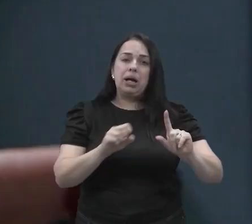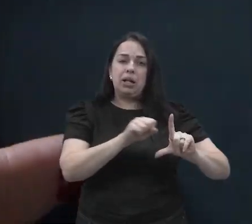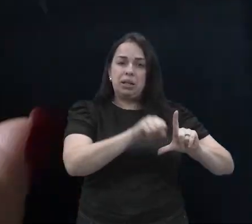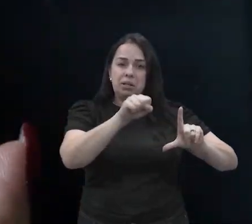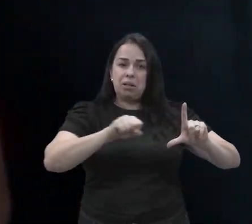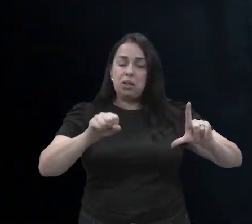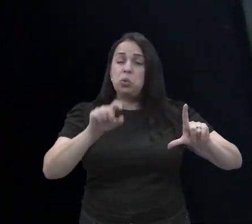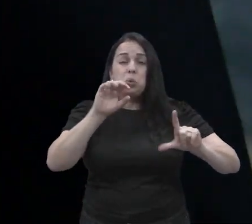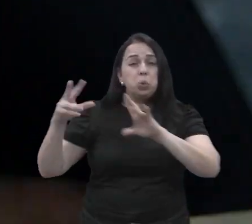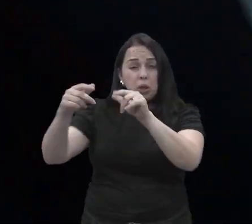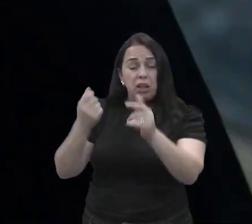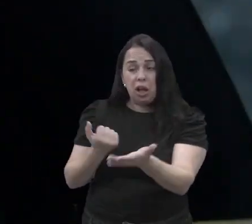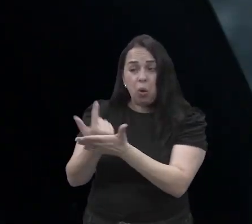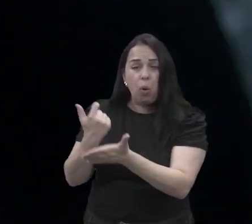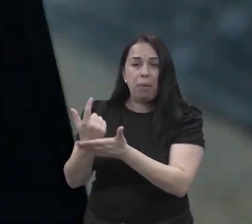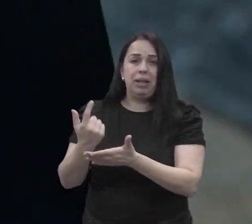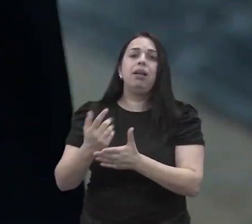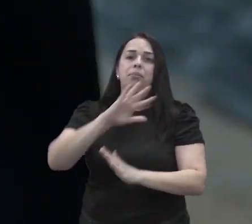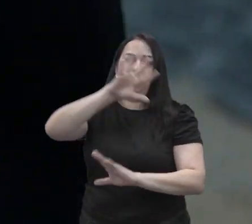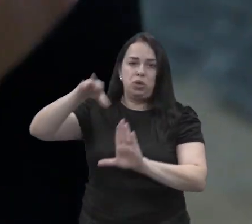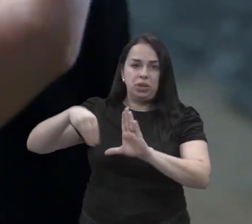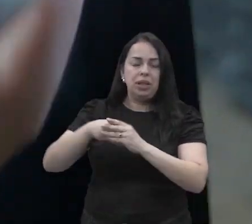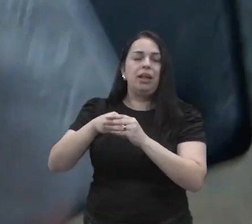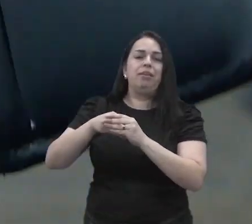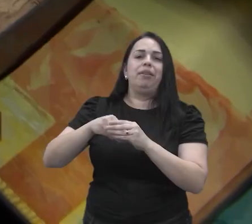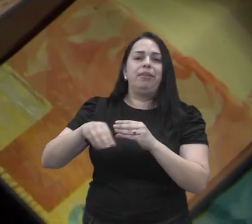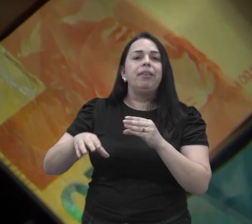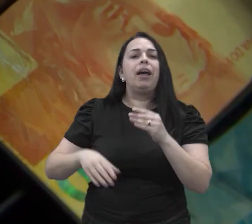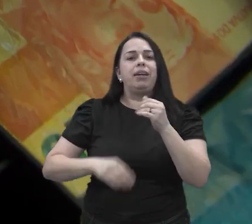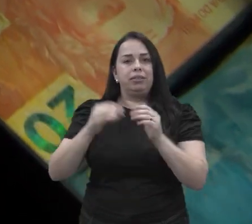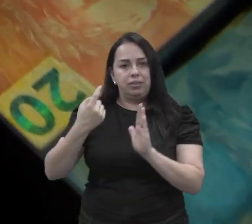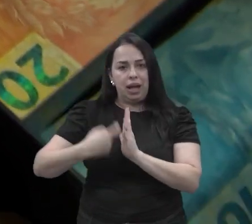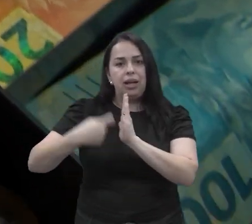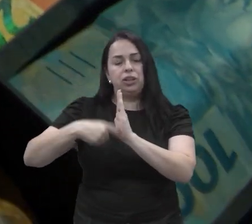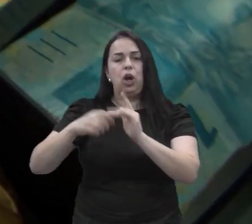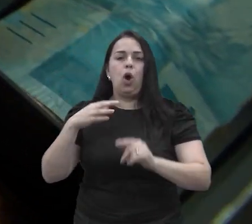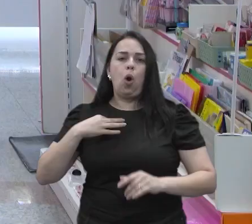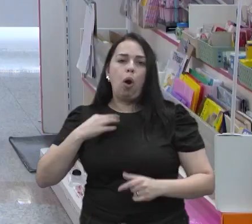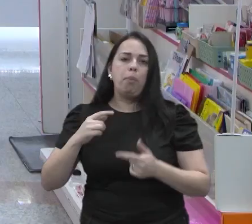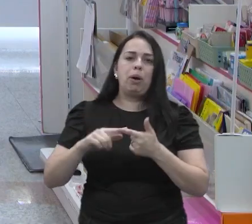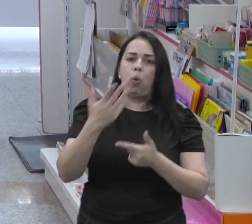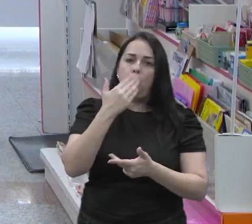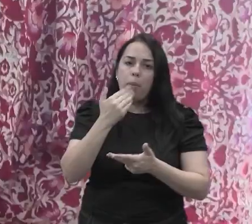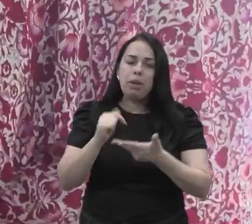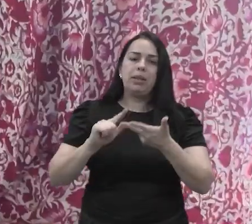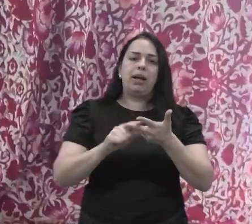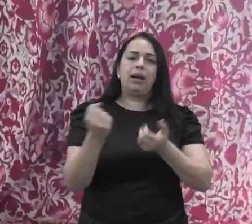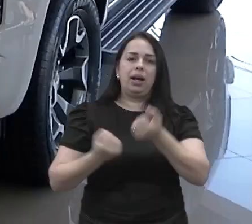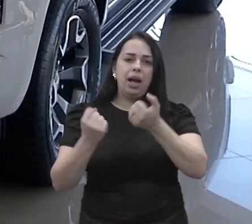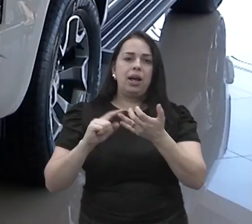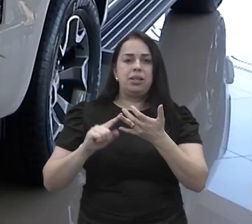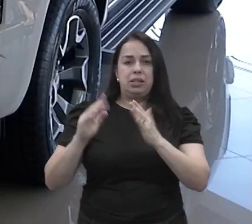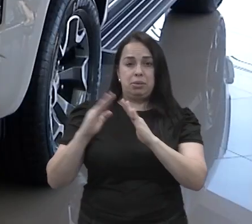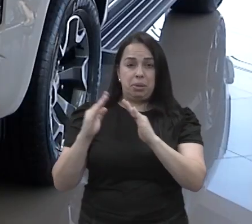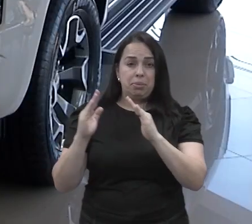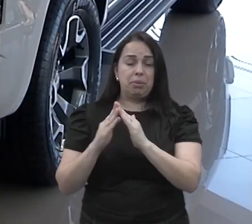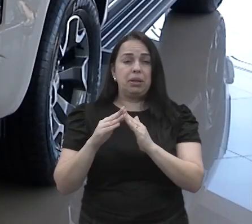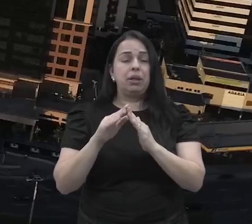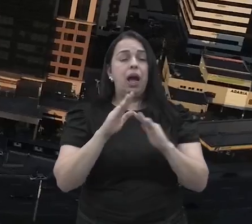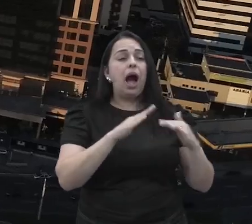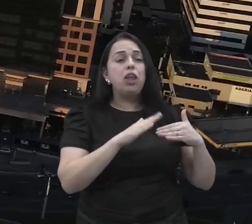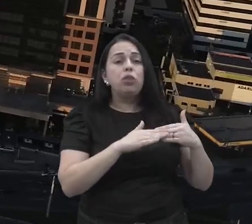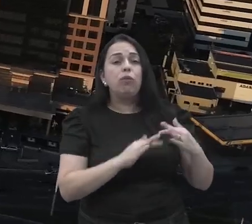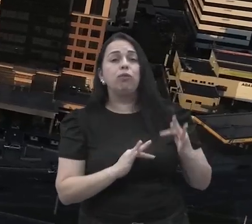dos juros. Você pode até não entender, mas a Selic está no valor de tudo que você compra: roupas, comidas, carros e